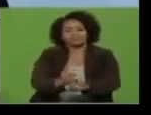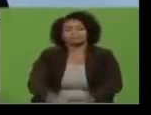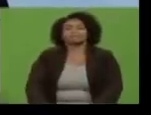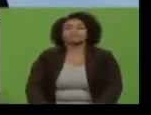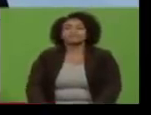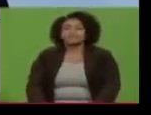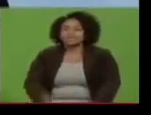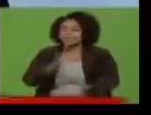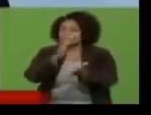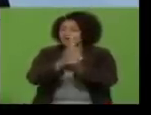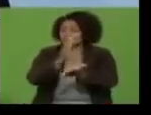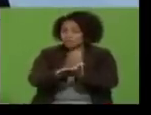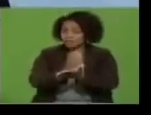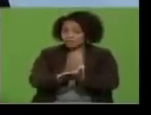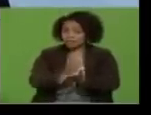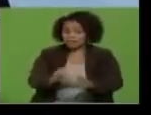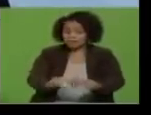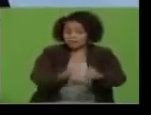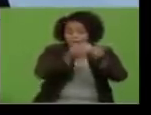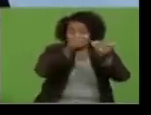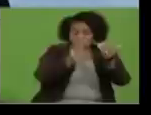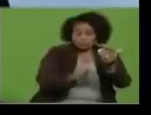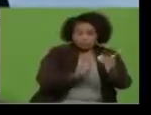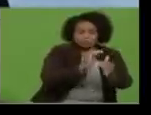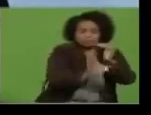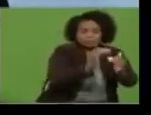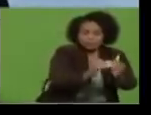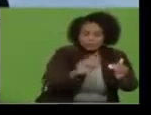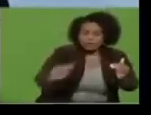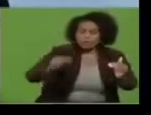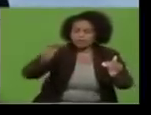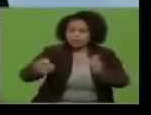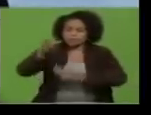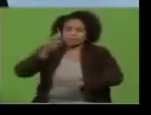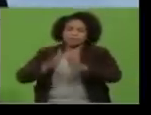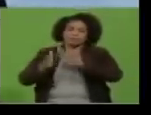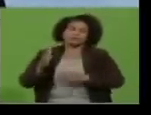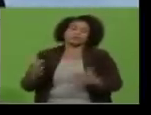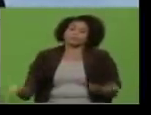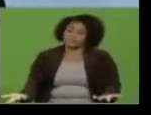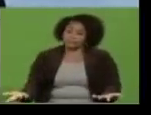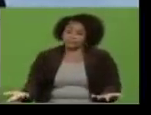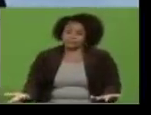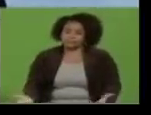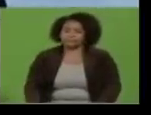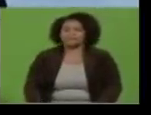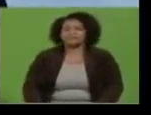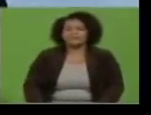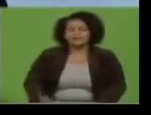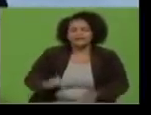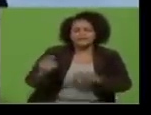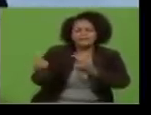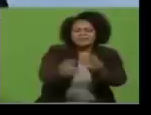Avançam num dia e recuam no dia seguinte. Não se trata de falta de